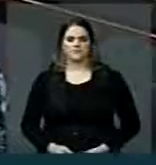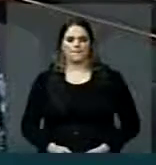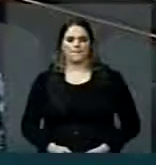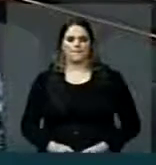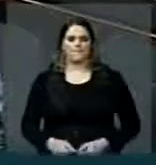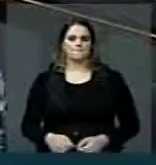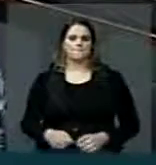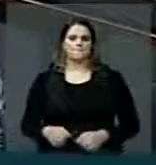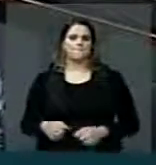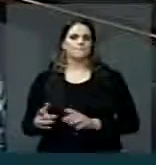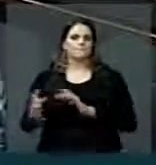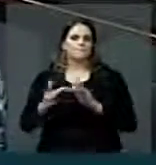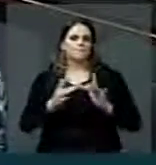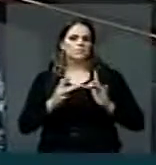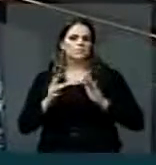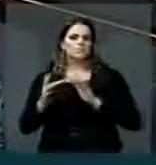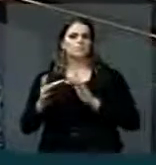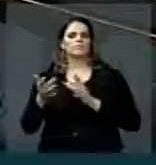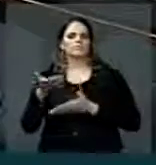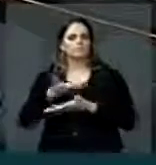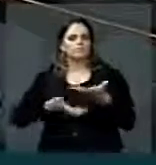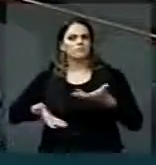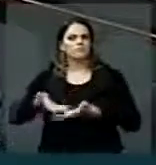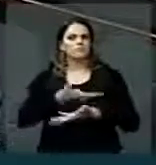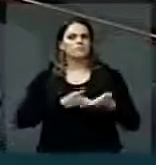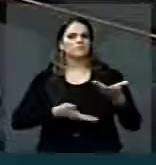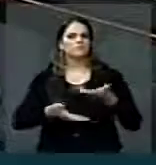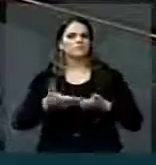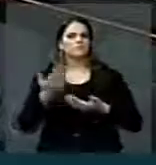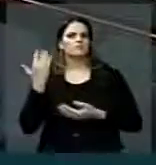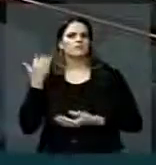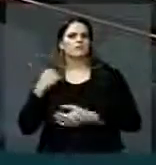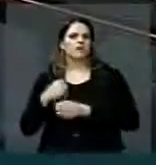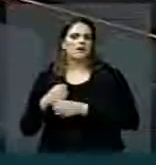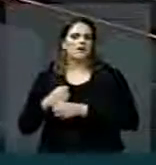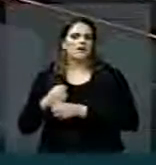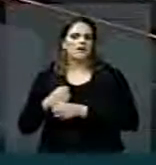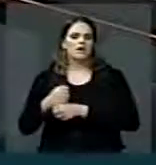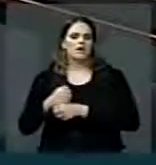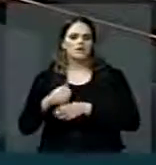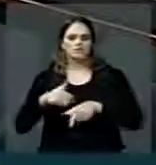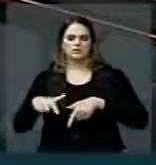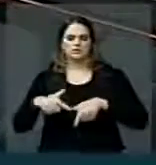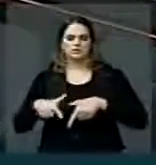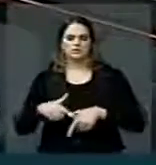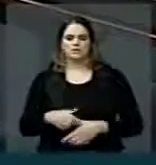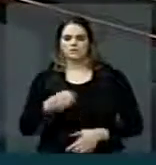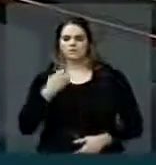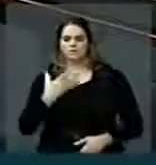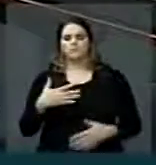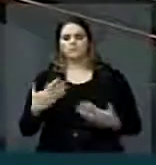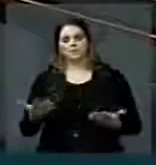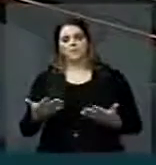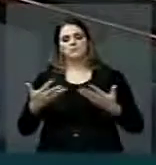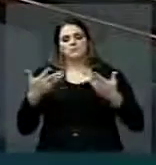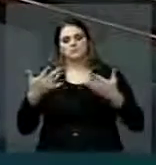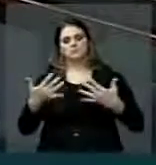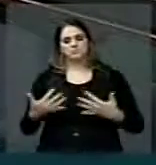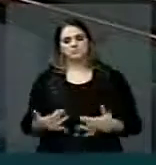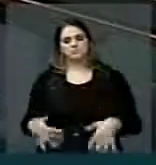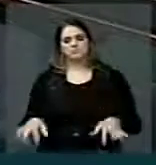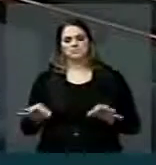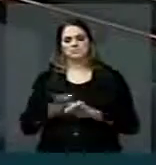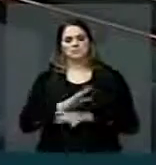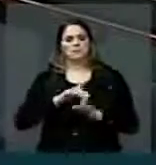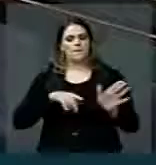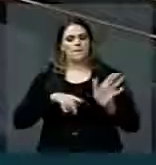e dialogando com todas as contribuições que ao longo desses anos todos têm sido tomadas. Eram essas observações, não tenho